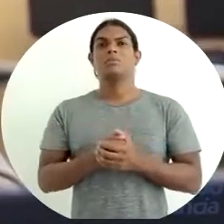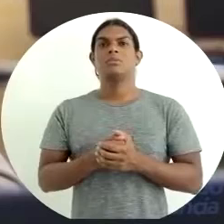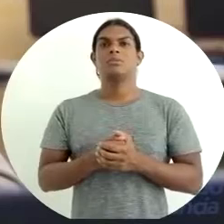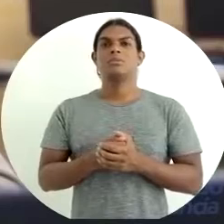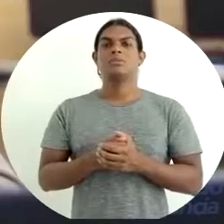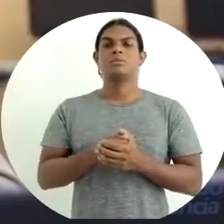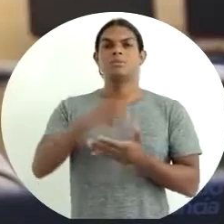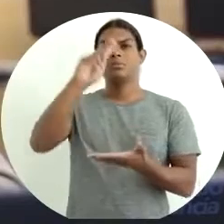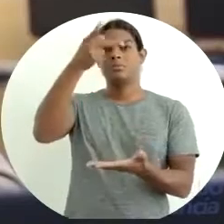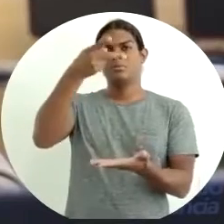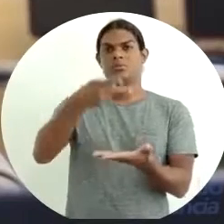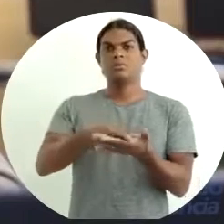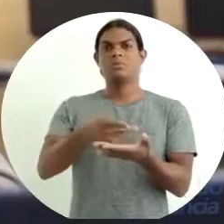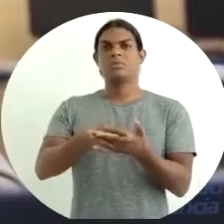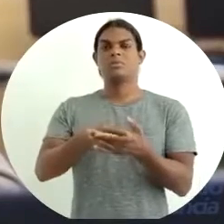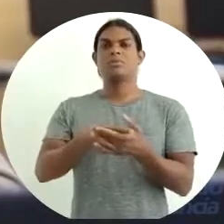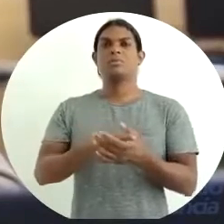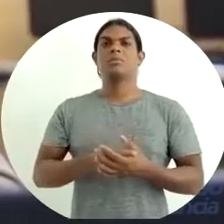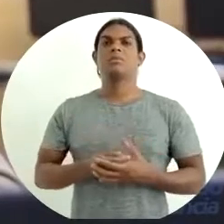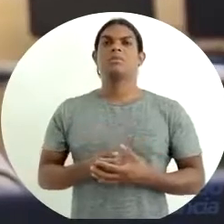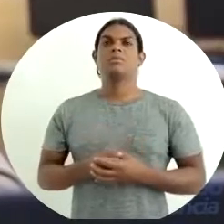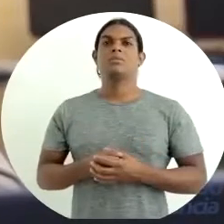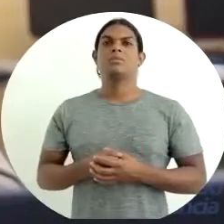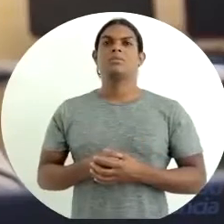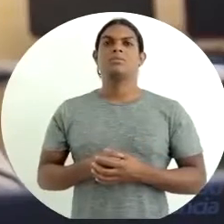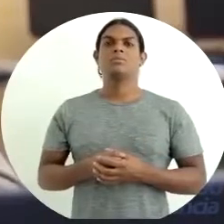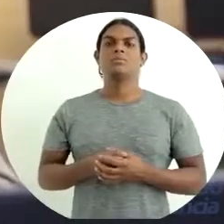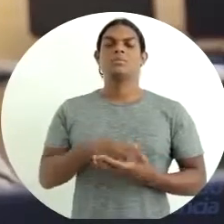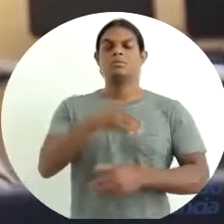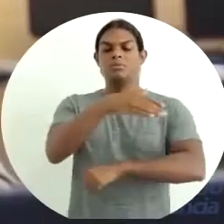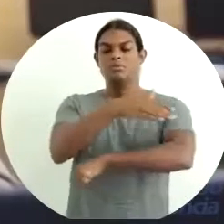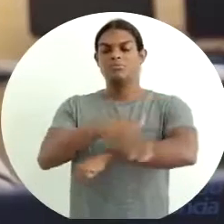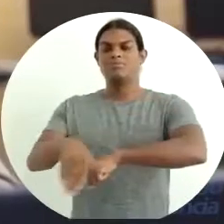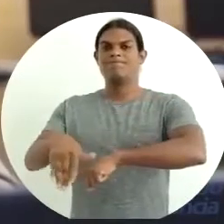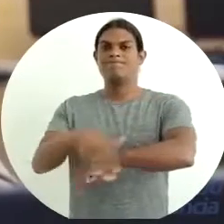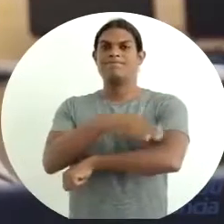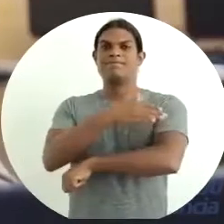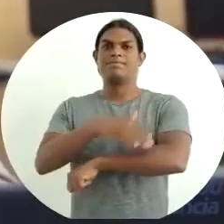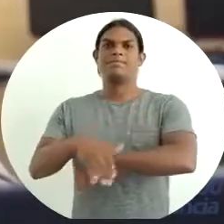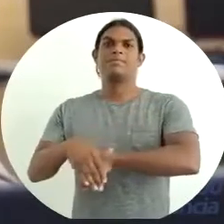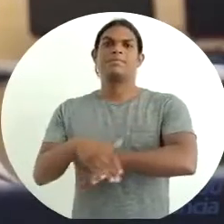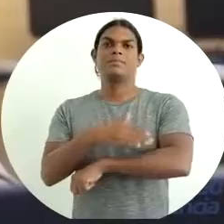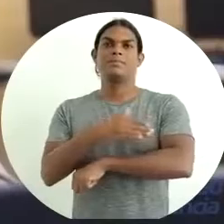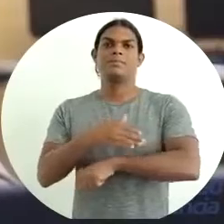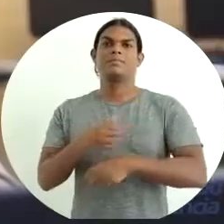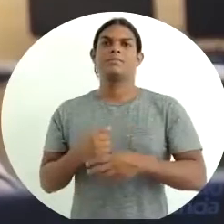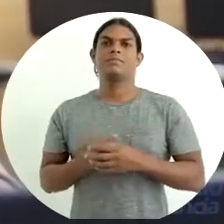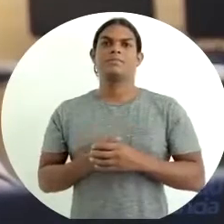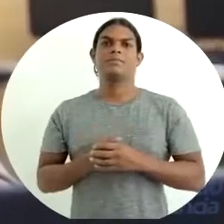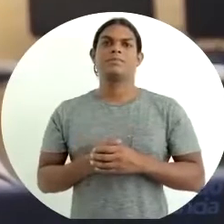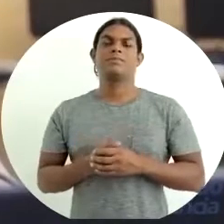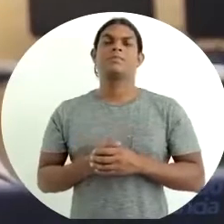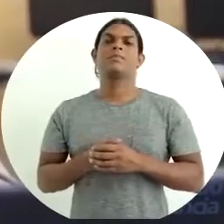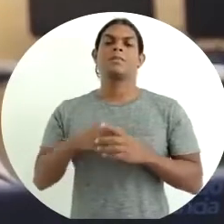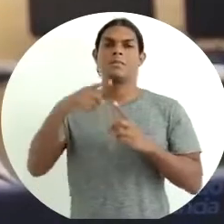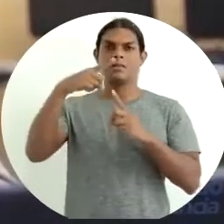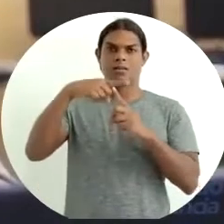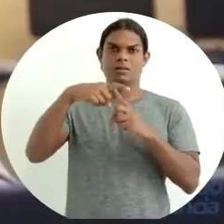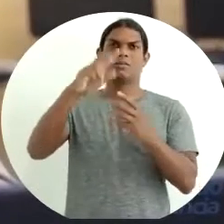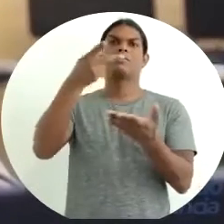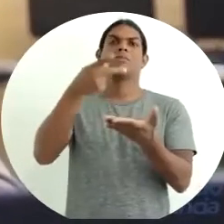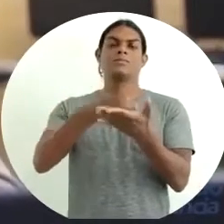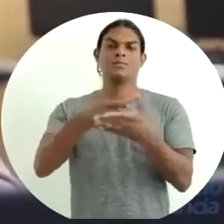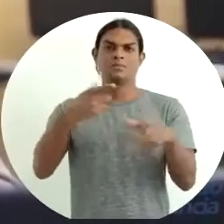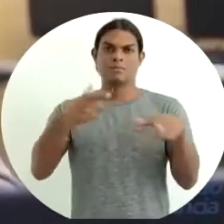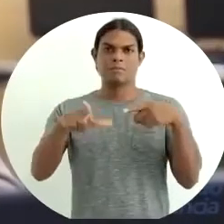inclusive do local de um local para outro, ou naquele local que não é o próprio de trabalho daquele empregado, é um acidente do trabalho por